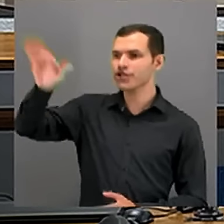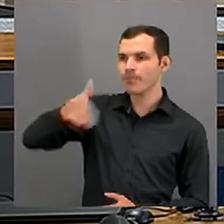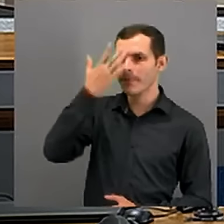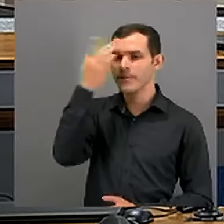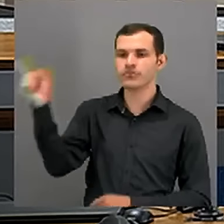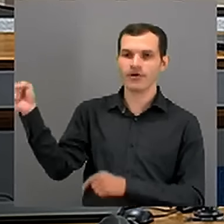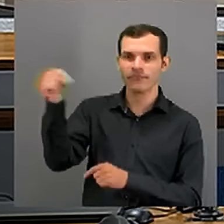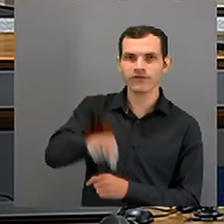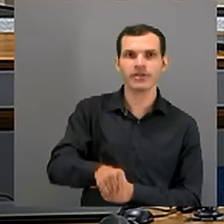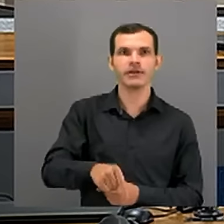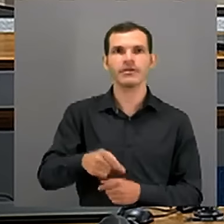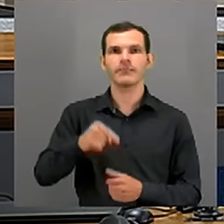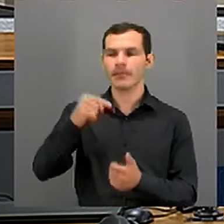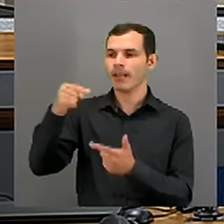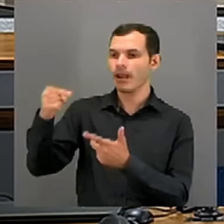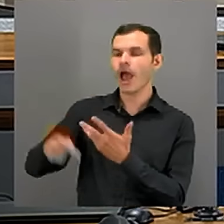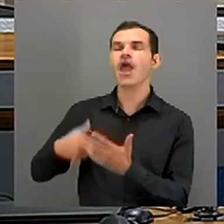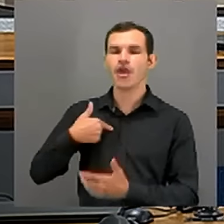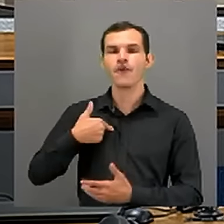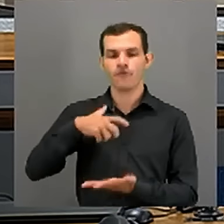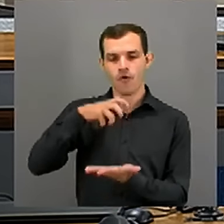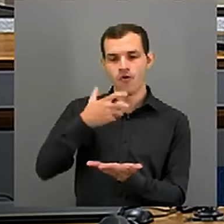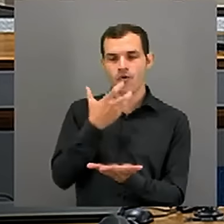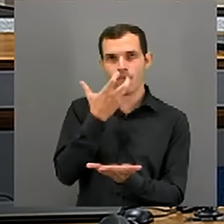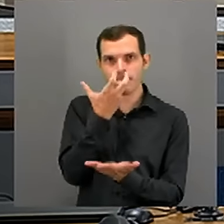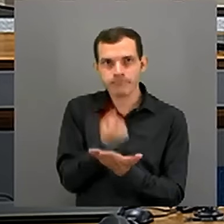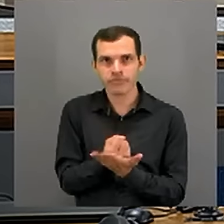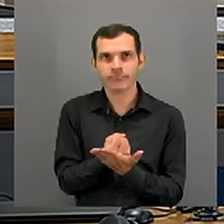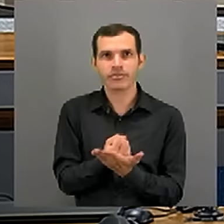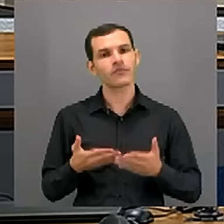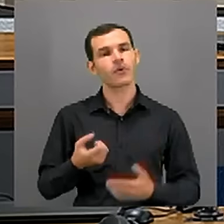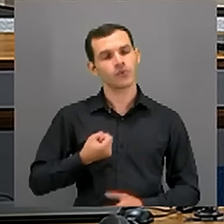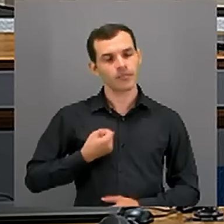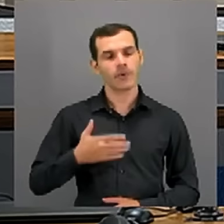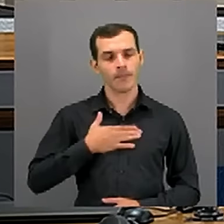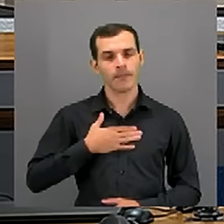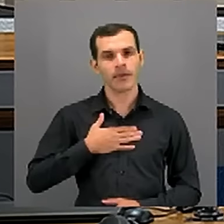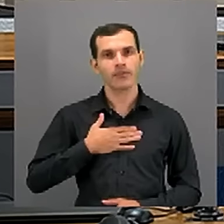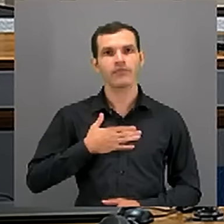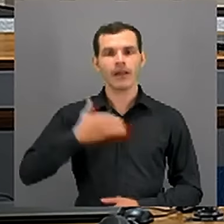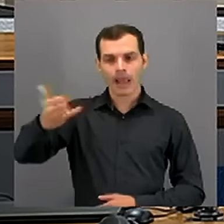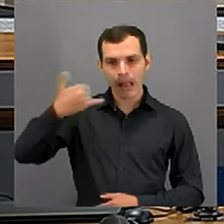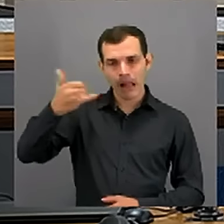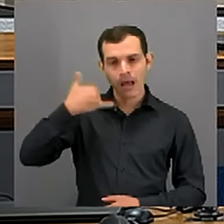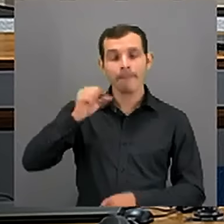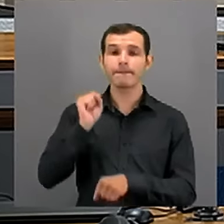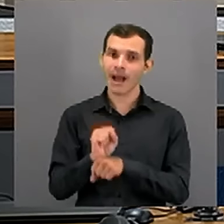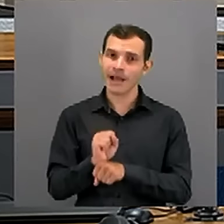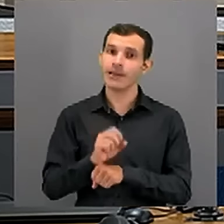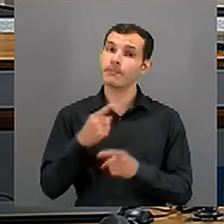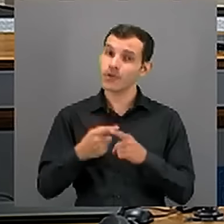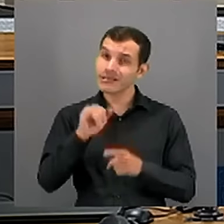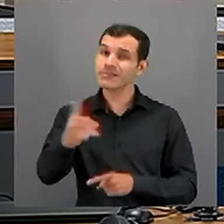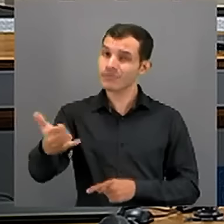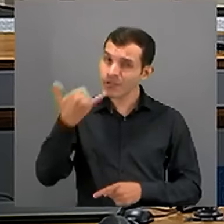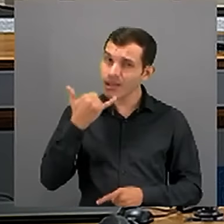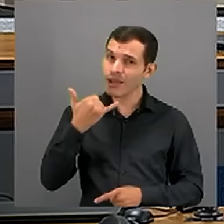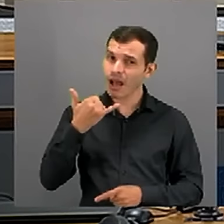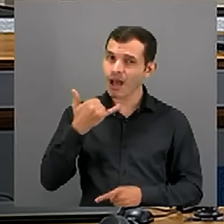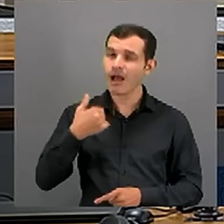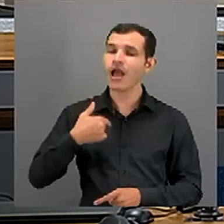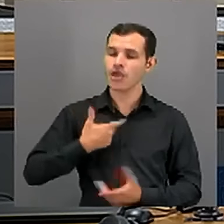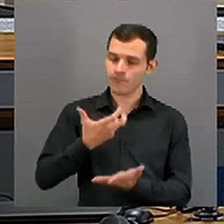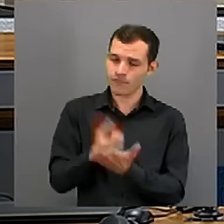beltrano, eu vou gravar e vou entregar para a imprensa. Parem de ligar, porque eu vou gravar mesmo, porque eu estou com um saco